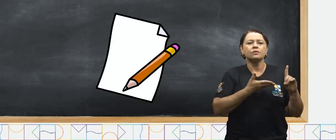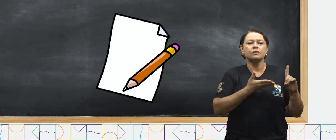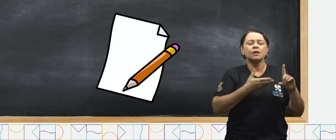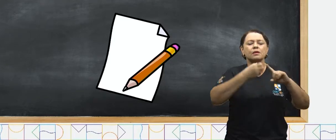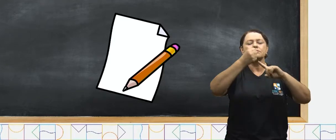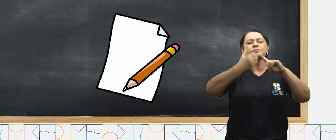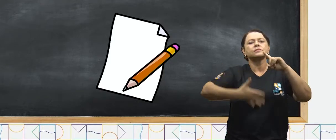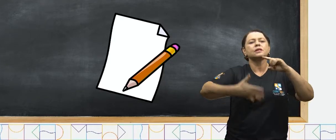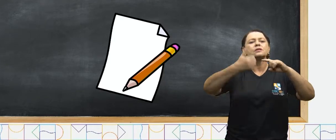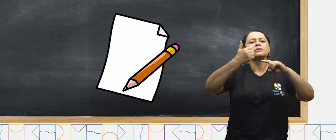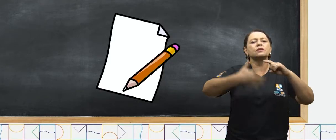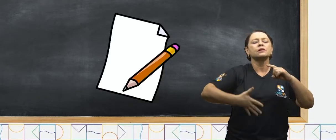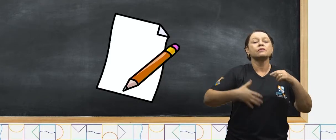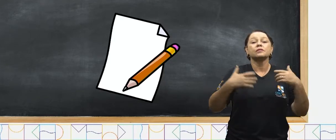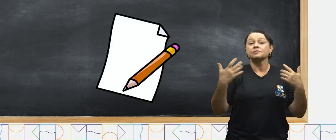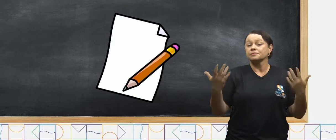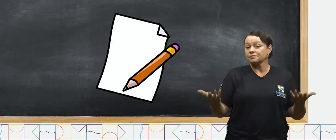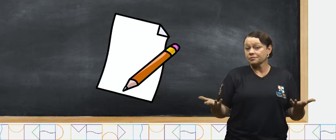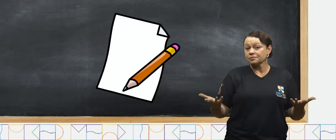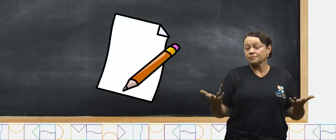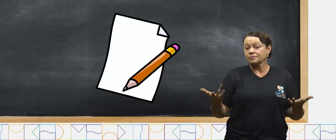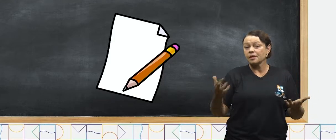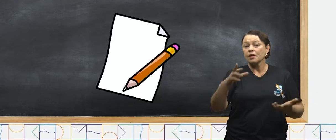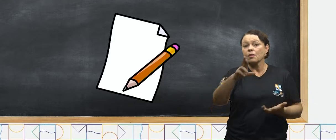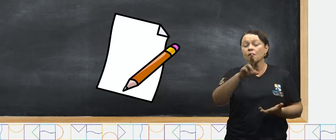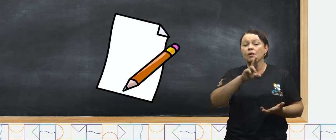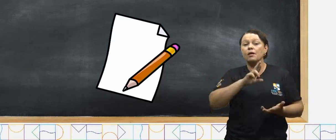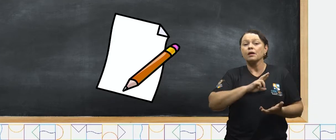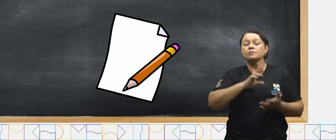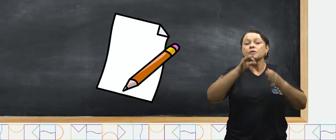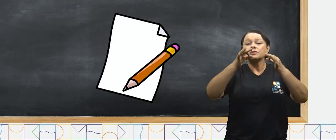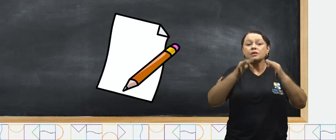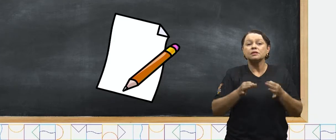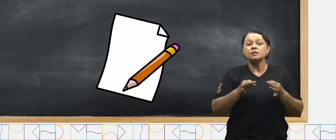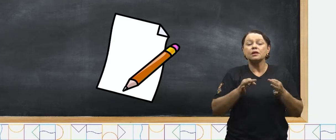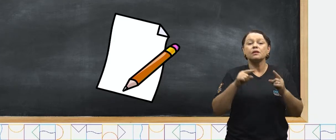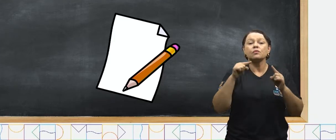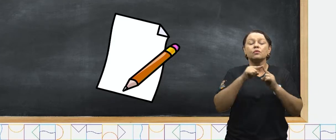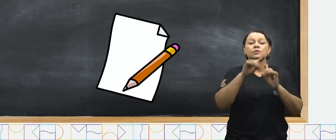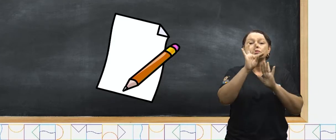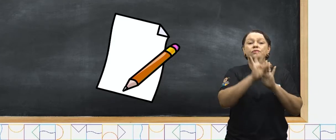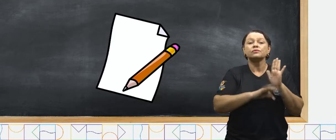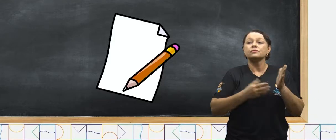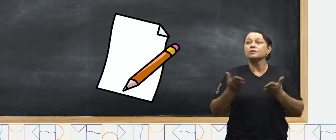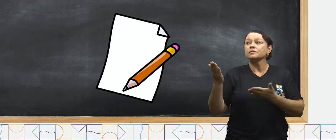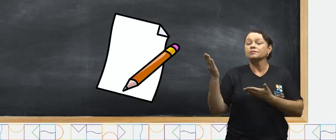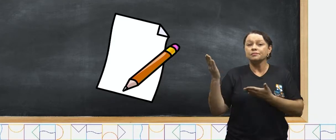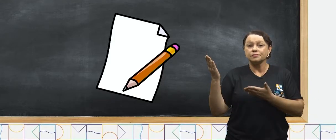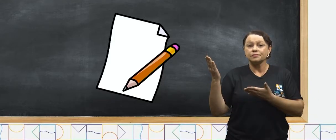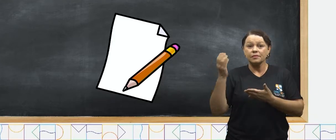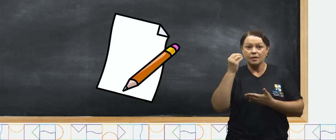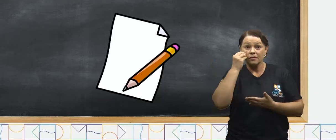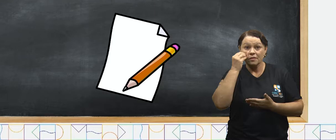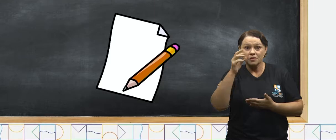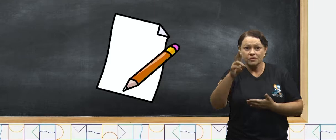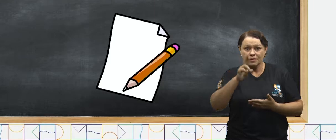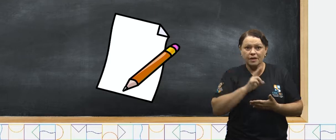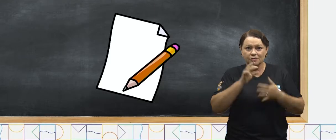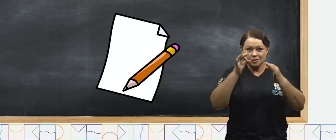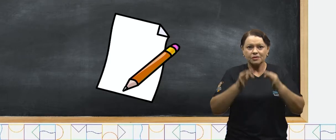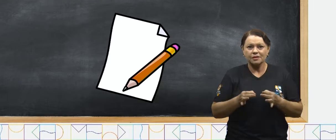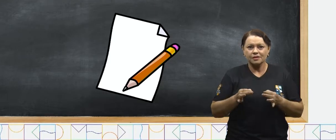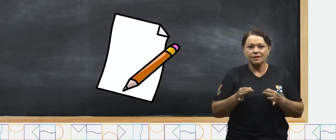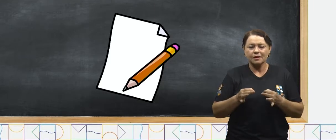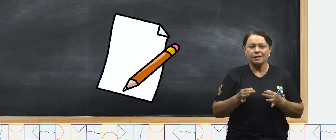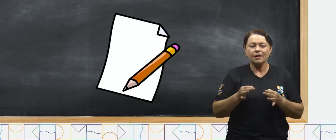texto é, letra D, descrever. Qual o objetivo deste texto? Vamos verificar a resposta.